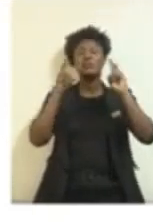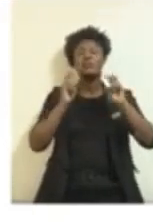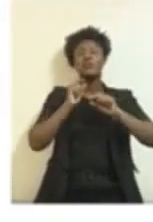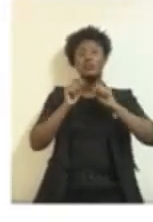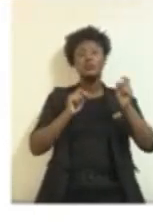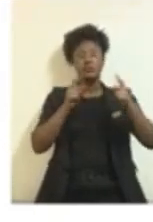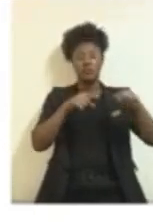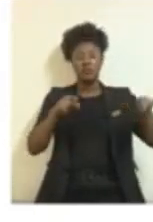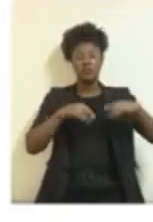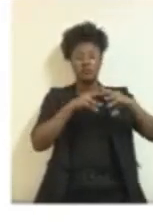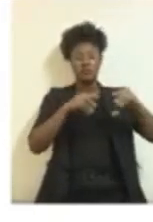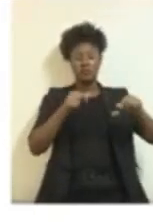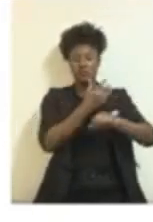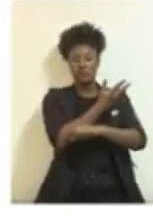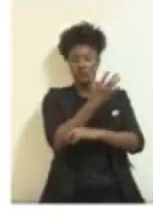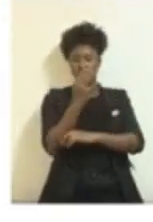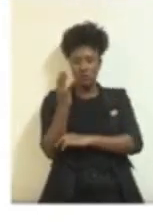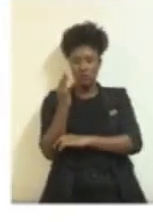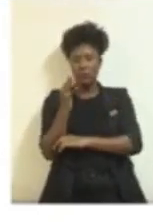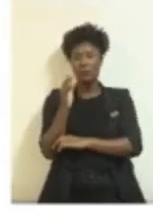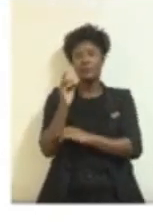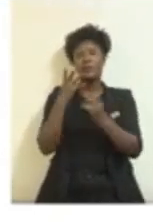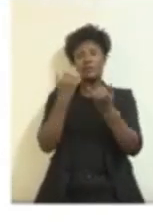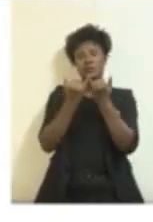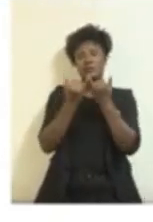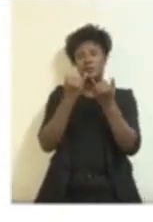né? 1/3 do carbono